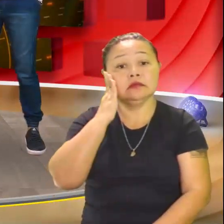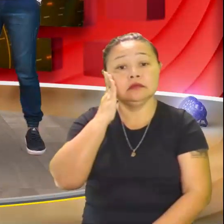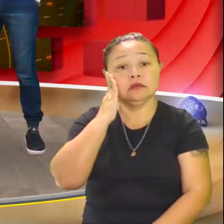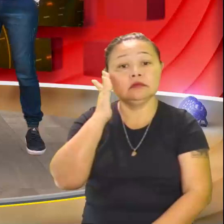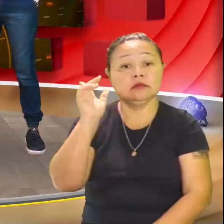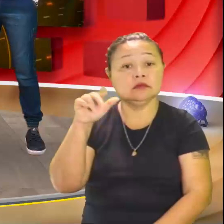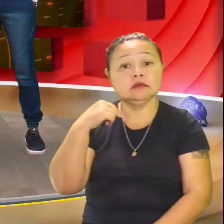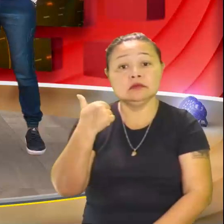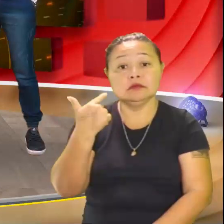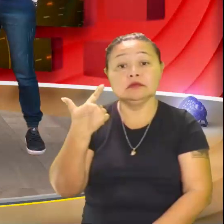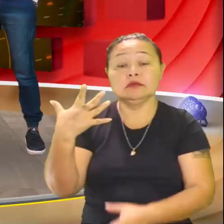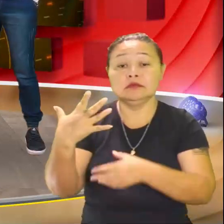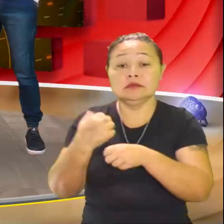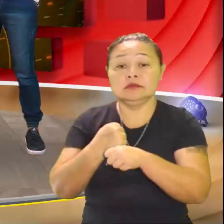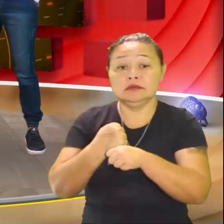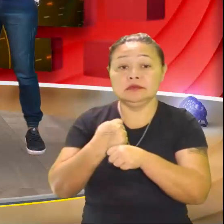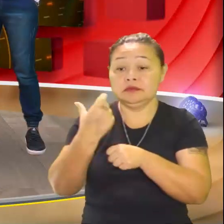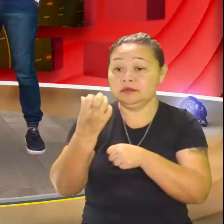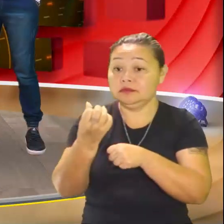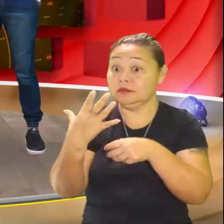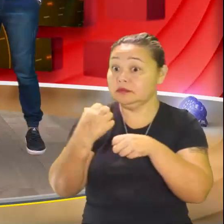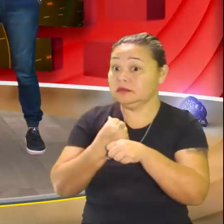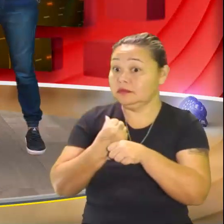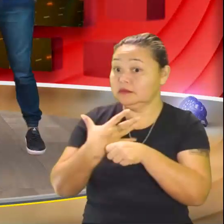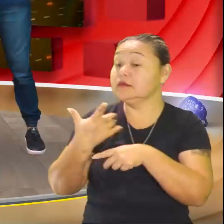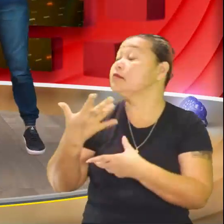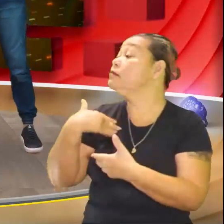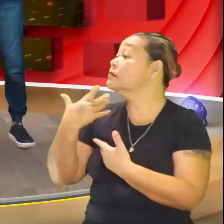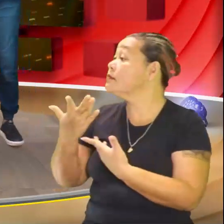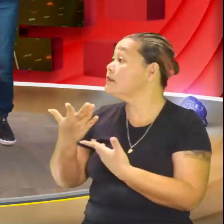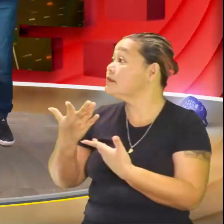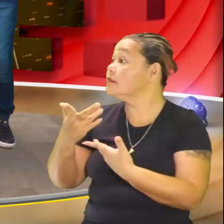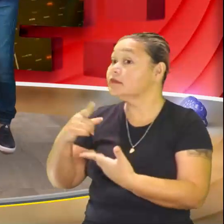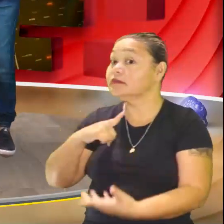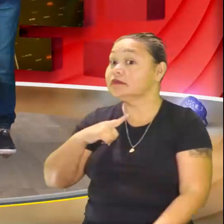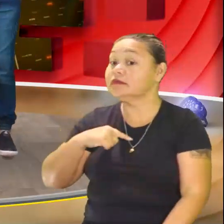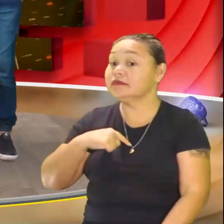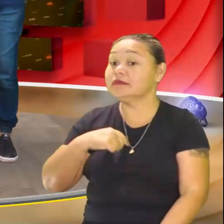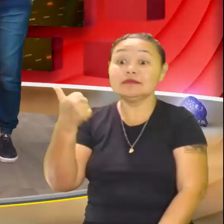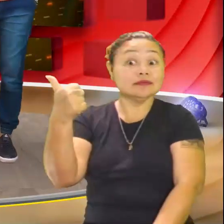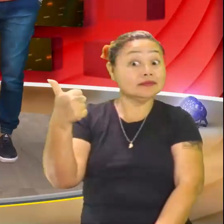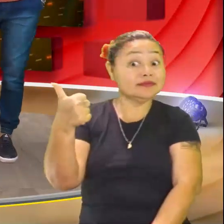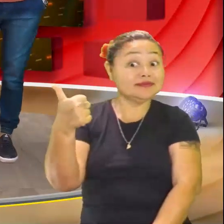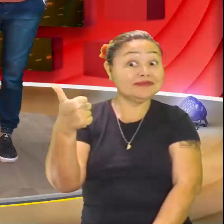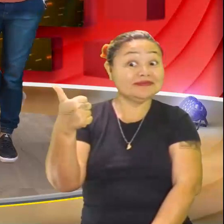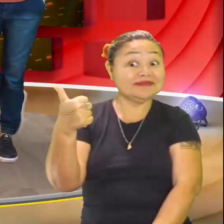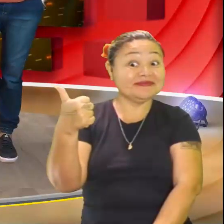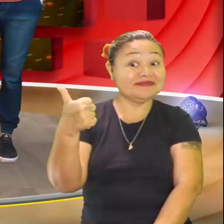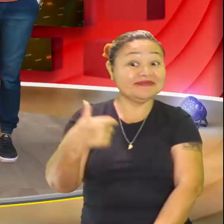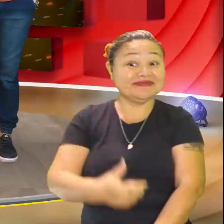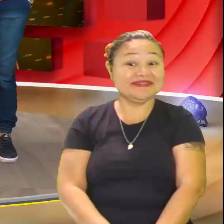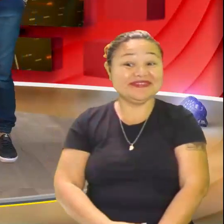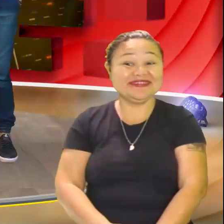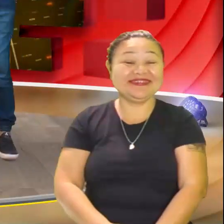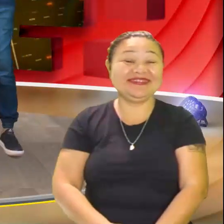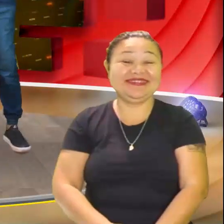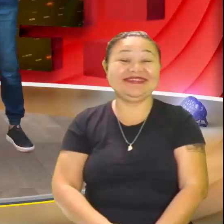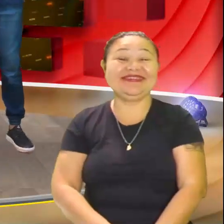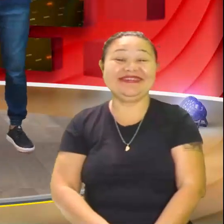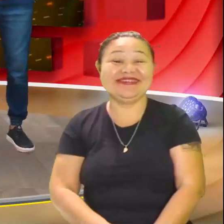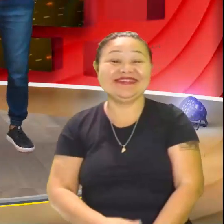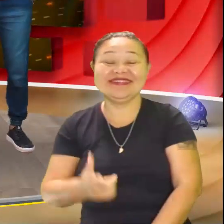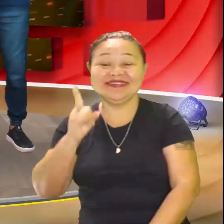6 mais 2 é 8. Professora Adelina, tem alguma ideia? Ah, professora Adelina